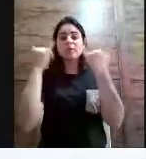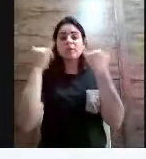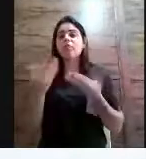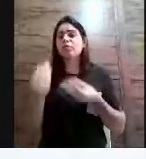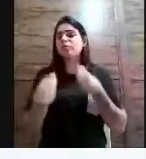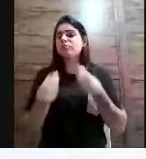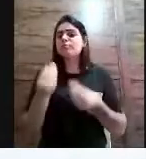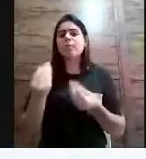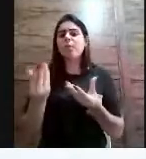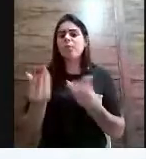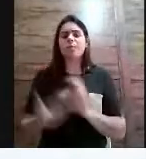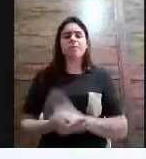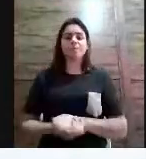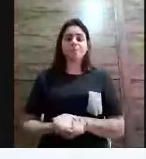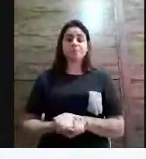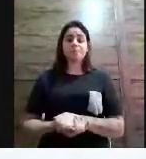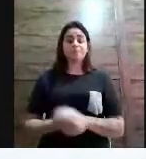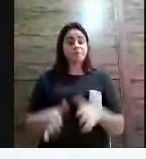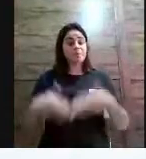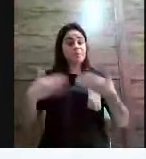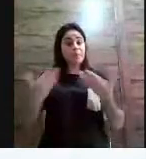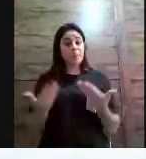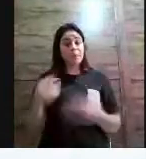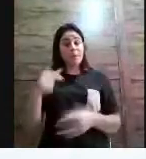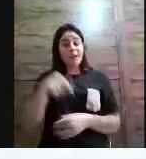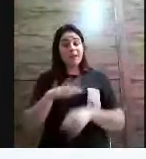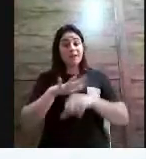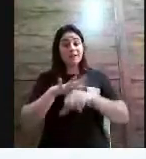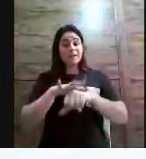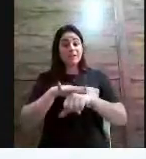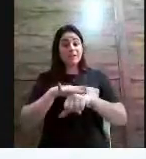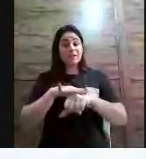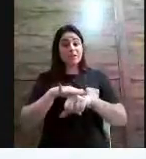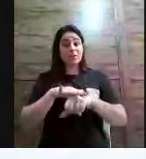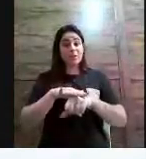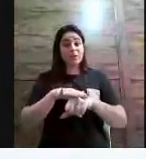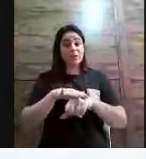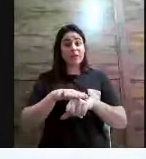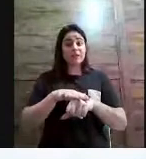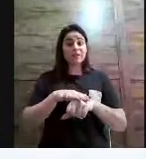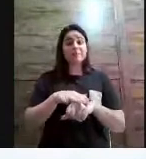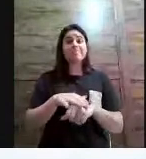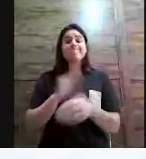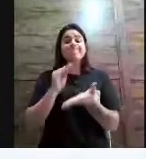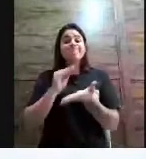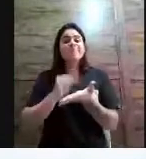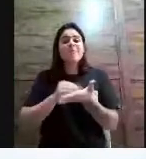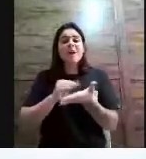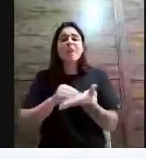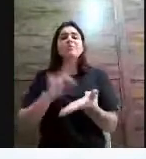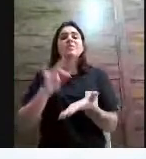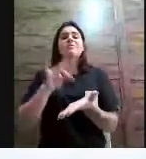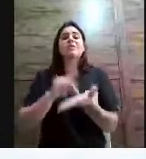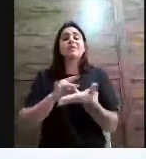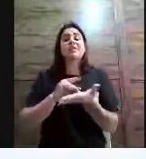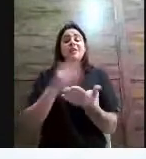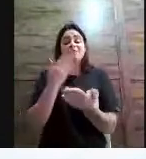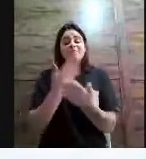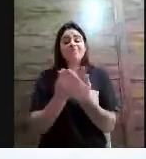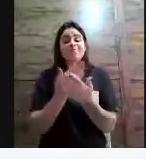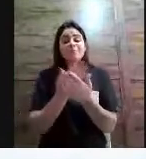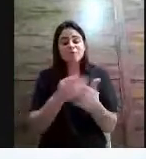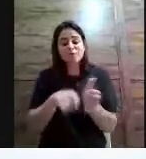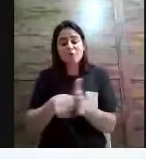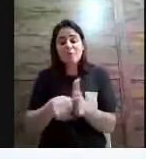O vírus, até não existe um estudo, né, cabal sobre isso, mas ele deve ter ficado menos